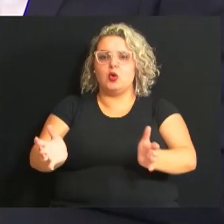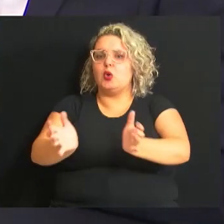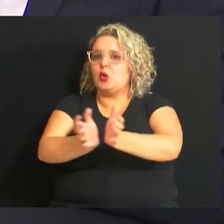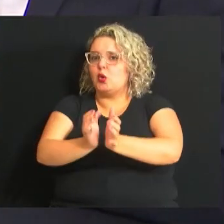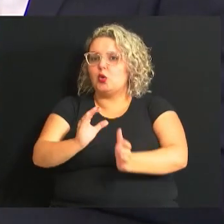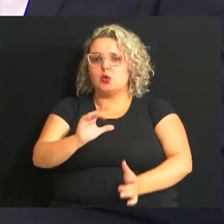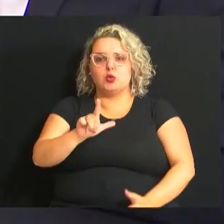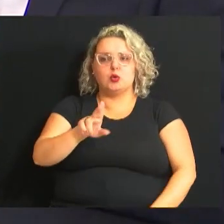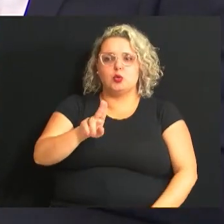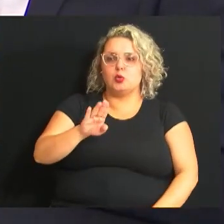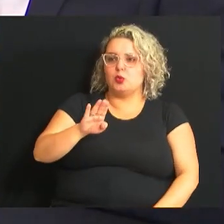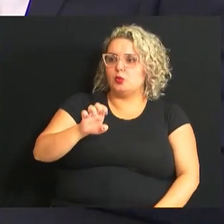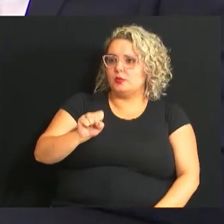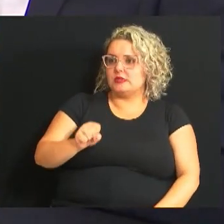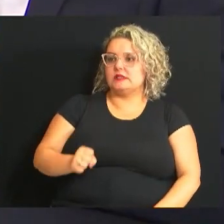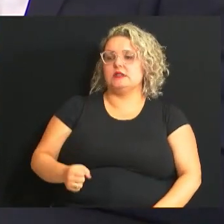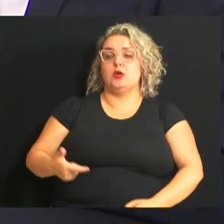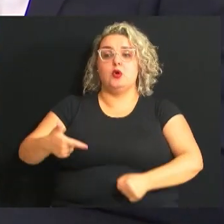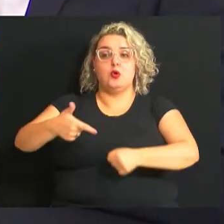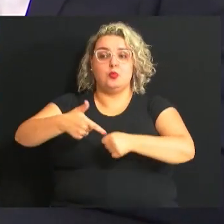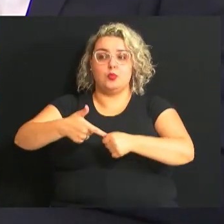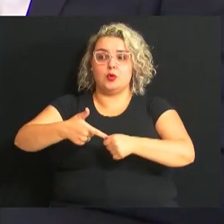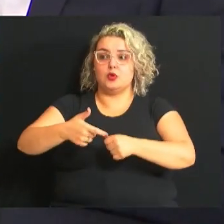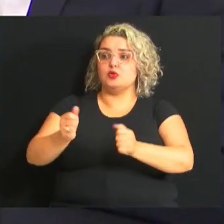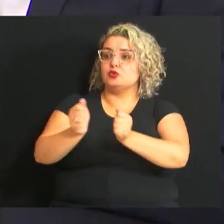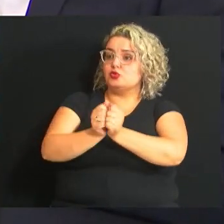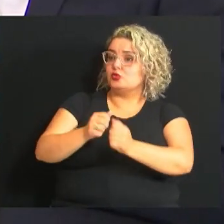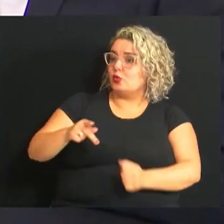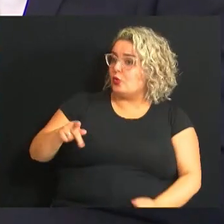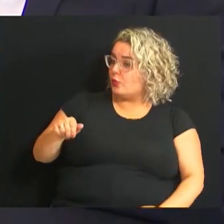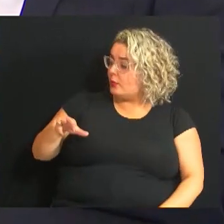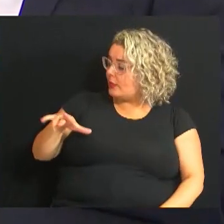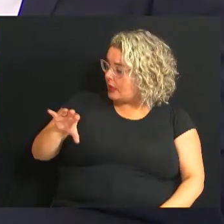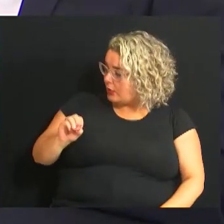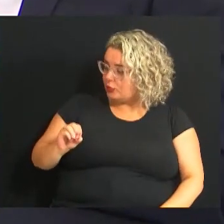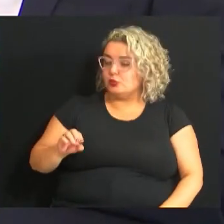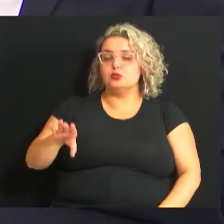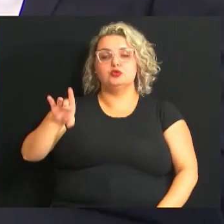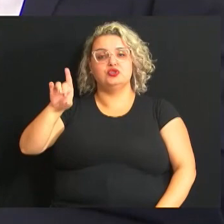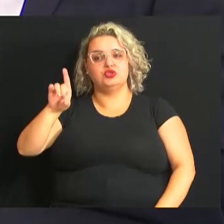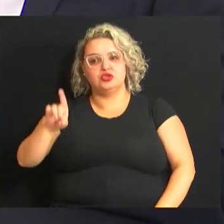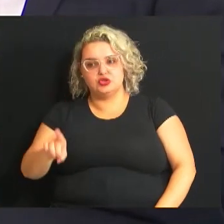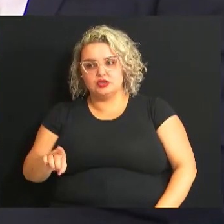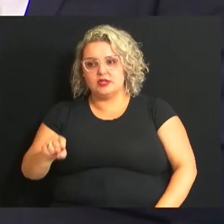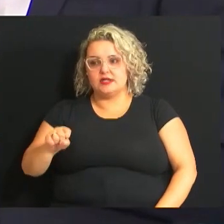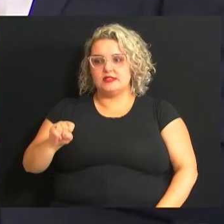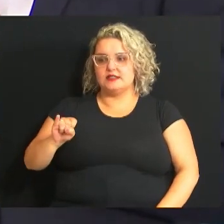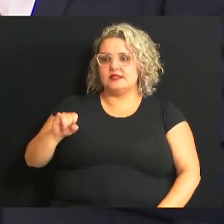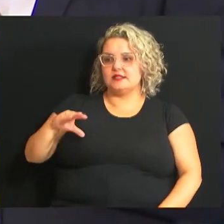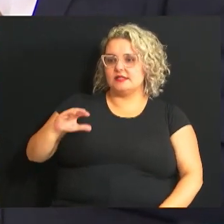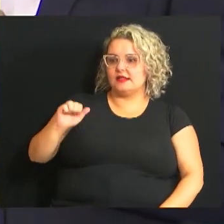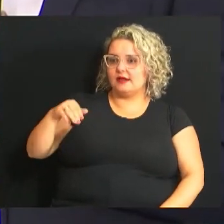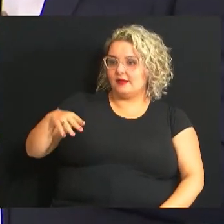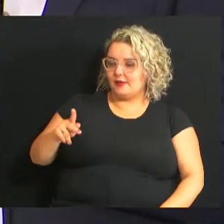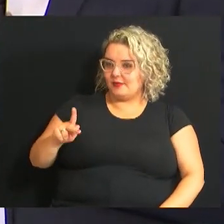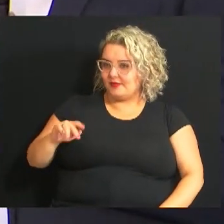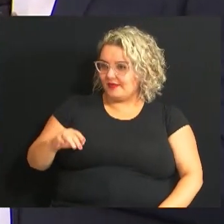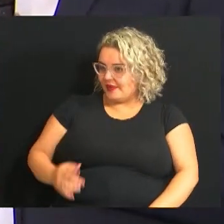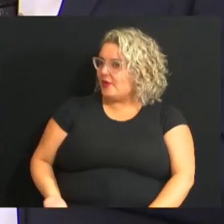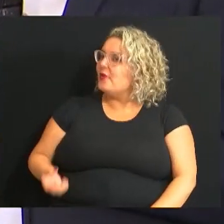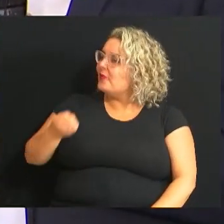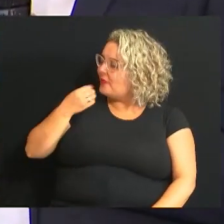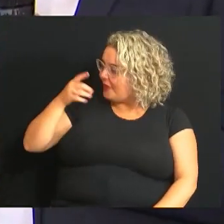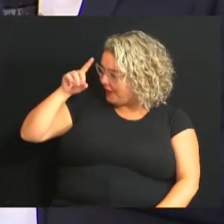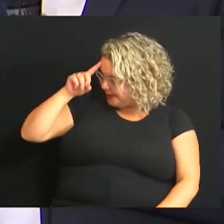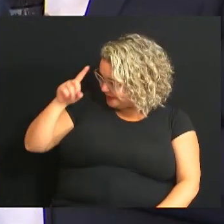de gasolina. Estou aqui com o Paulo Campana, diretor da Sincamp. Antes de mais nada, bom dia para o senhor. Muito obrigado por